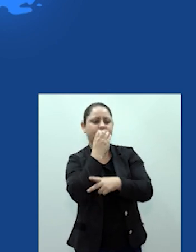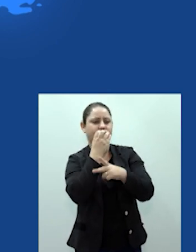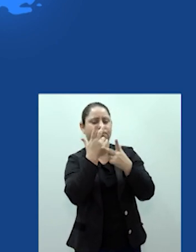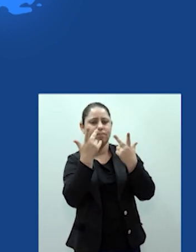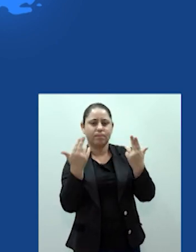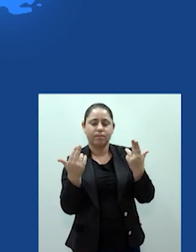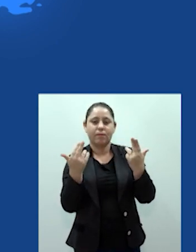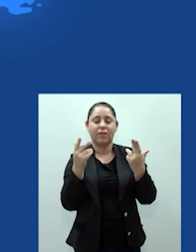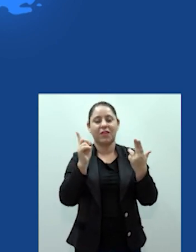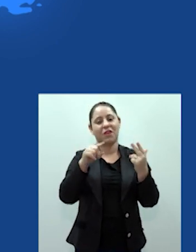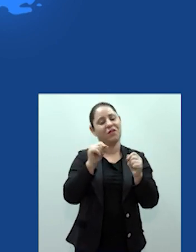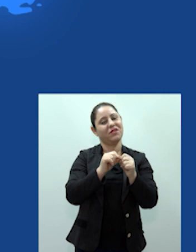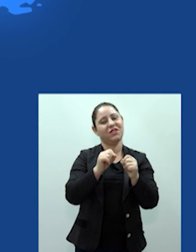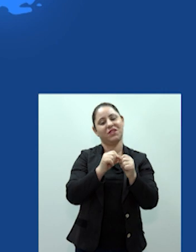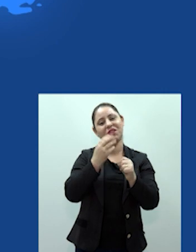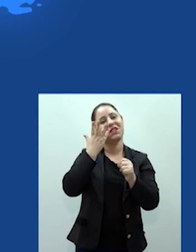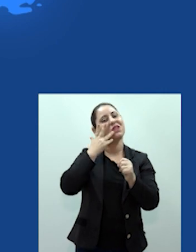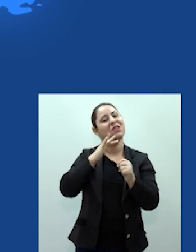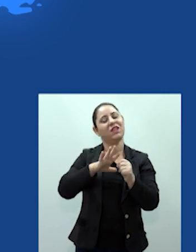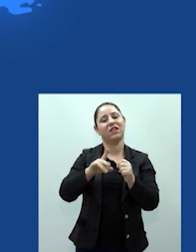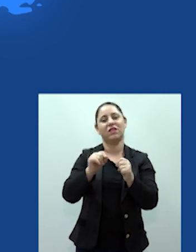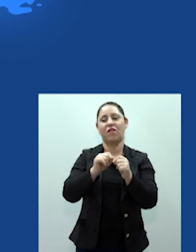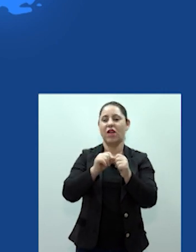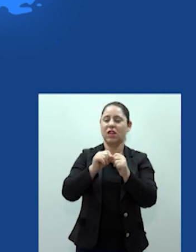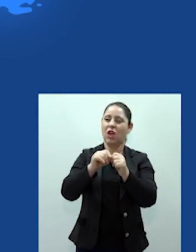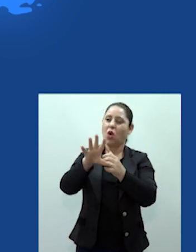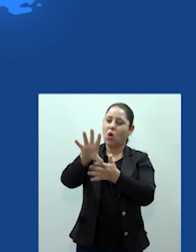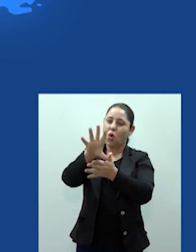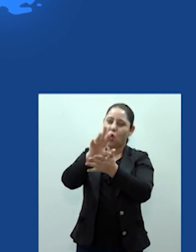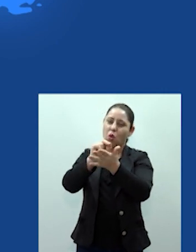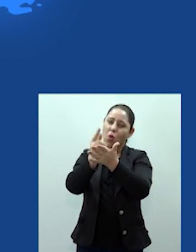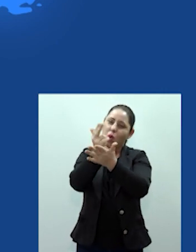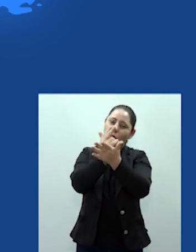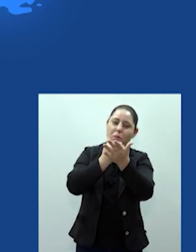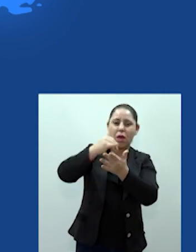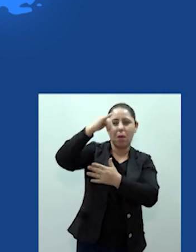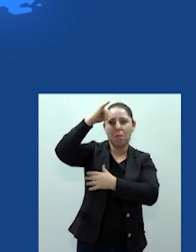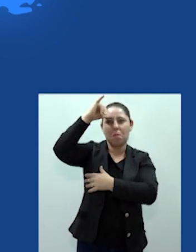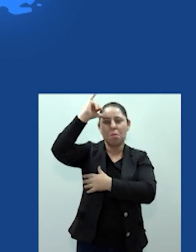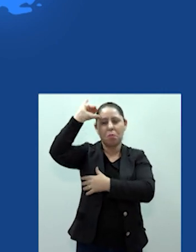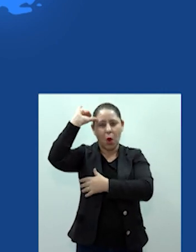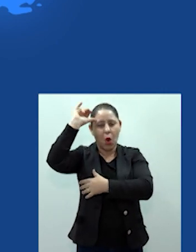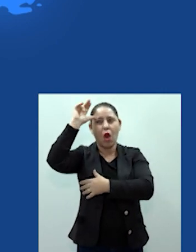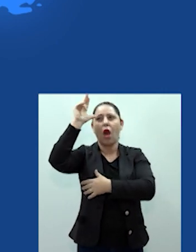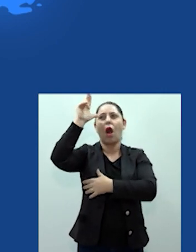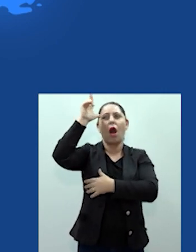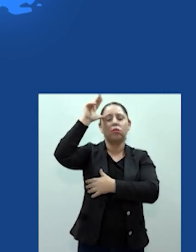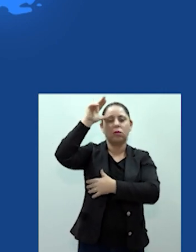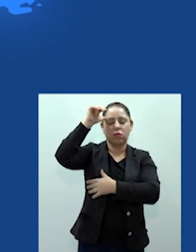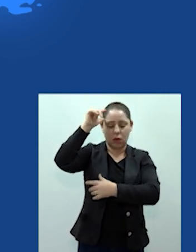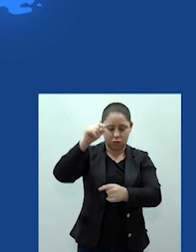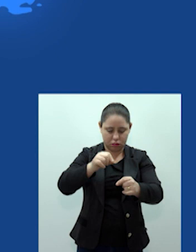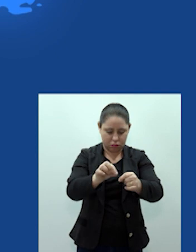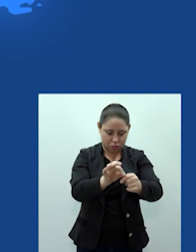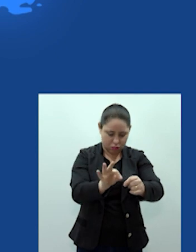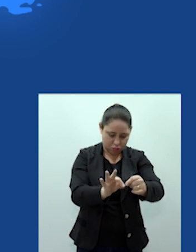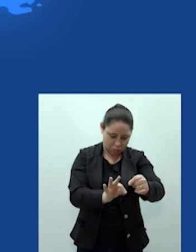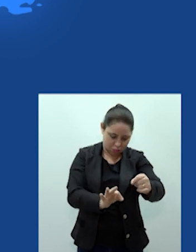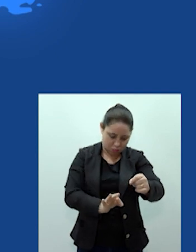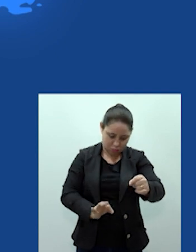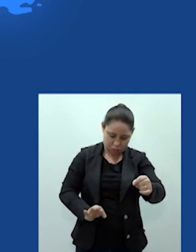os animais, tanto que era isso que eu fazia quando eu era pequeno, que eu desenhava as vacas, os bois, cavalos, tudo no